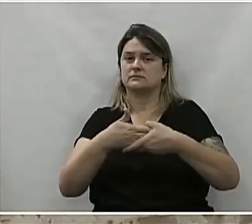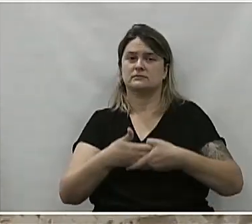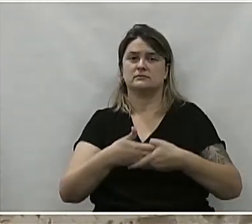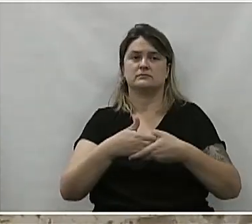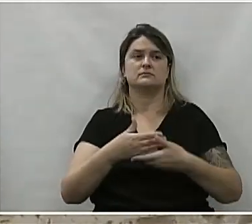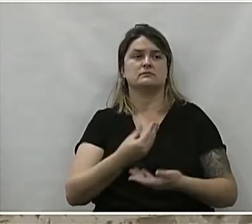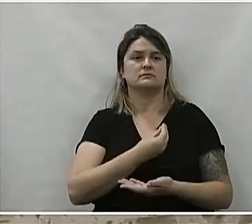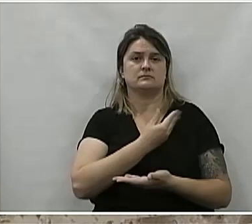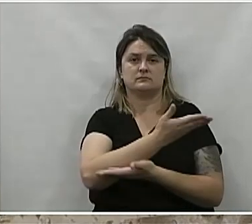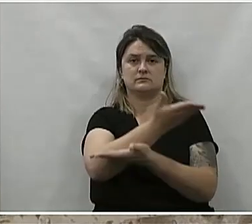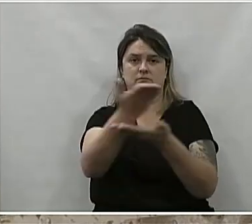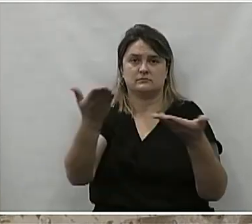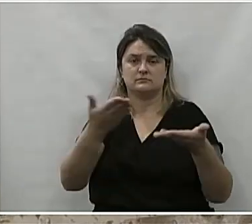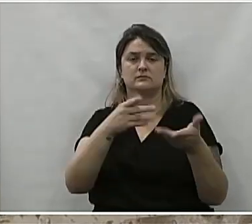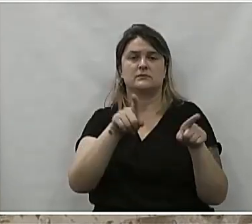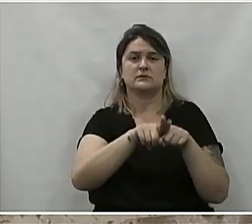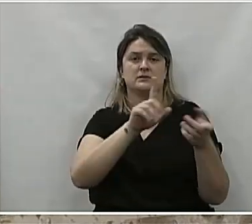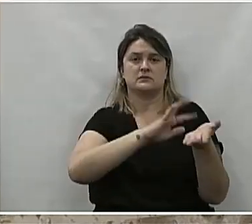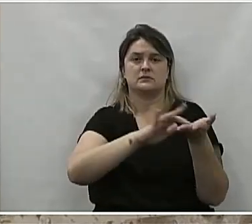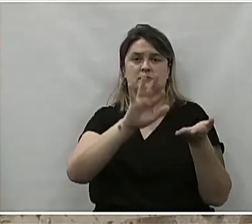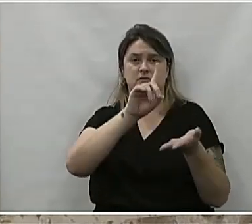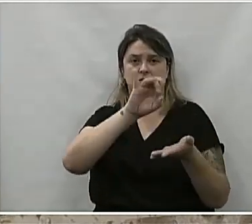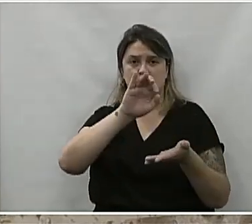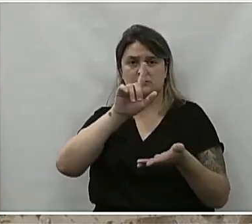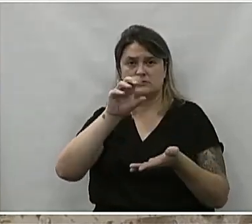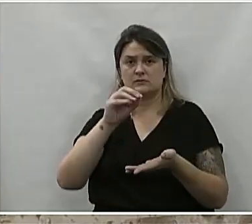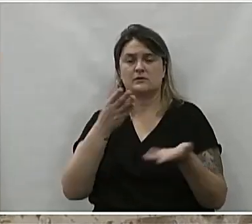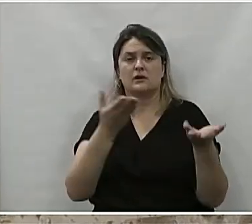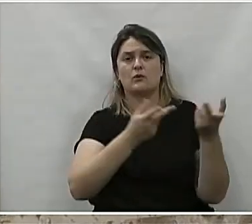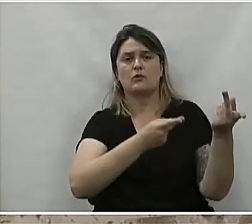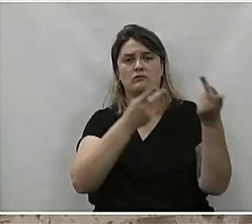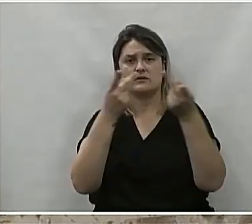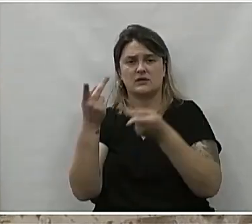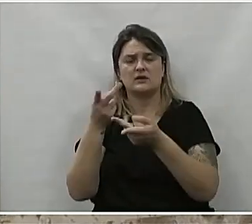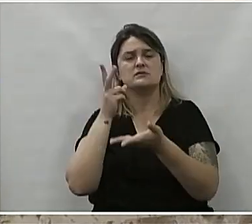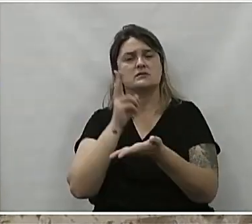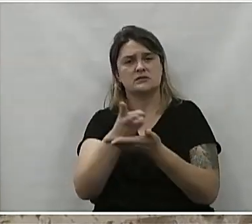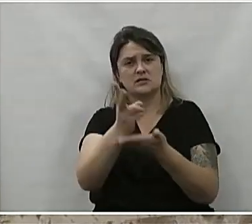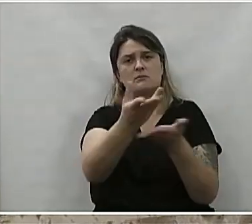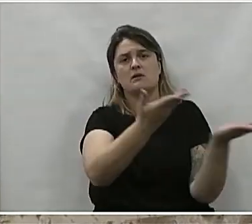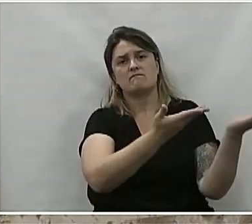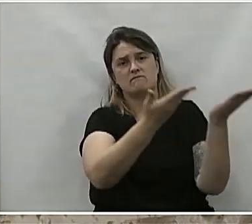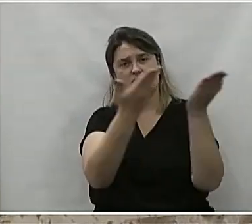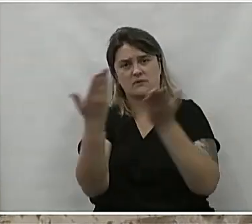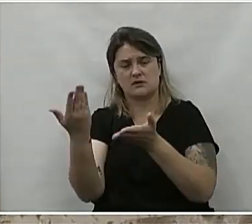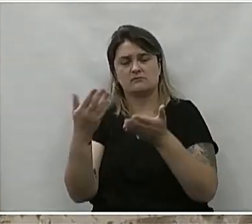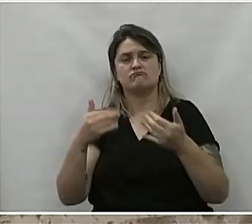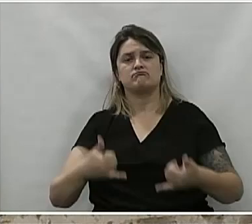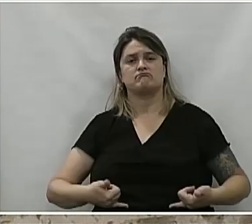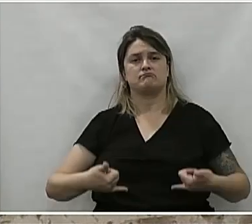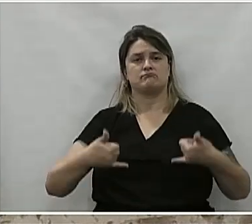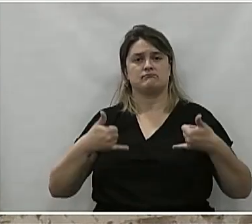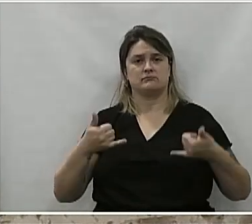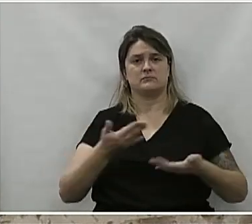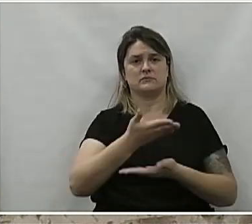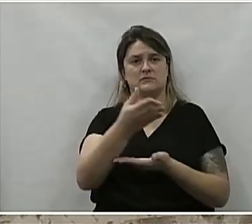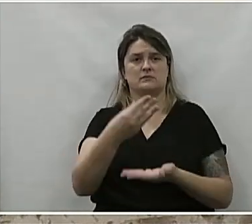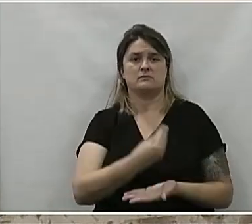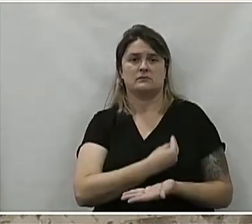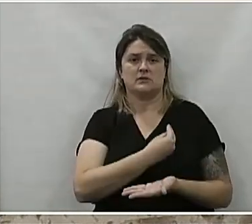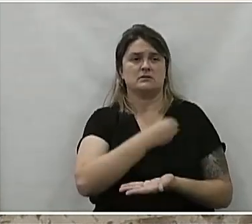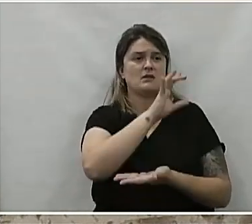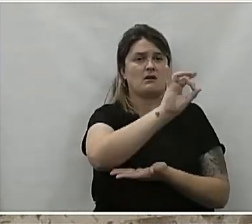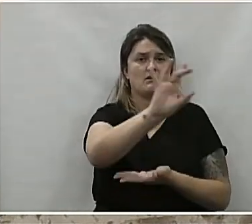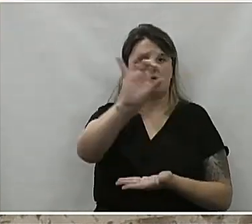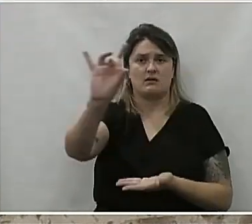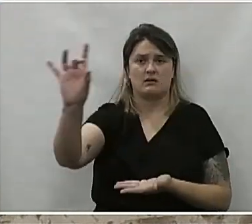presença de todos Também ao secretário Diego E convidar vocês Que venham sempre Para nós é uma honra Ter a presença de cada um